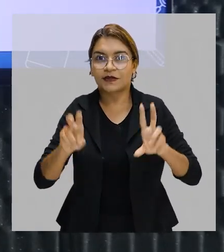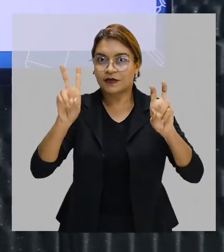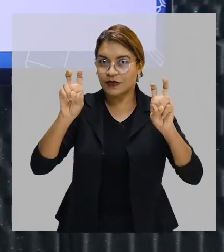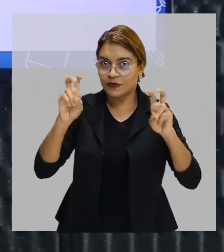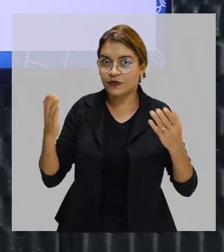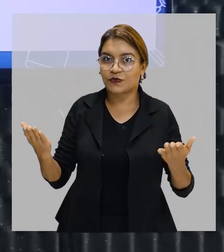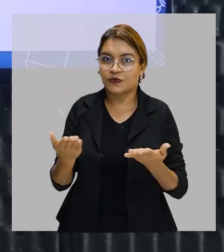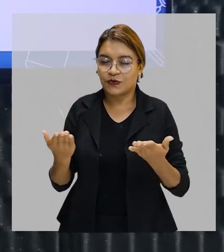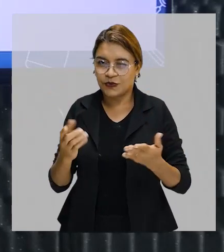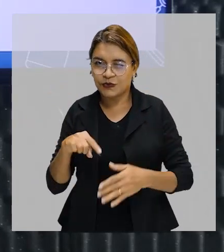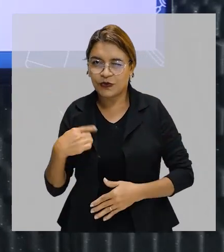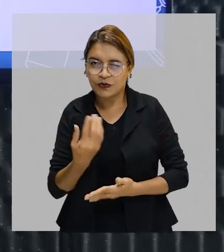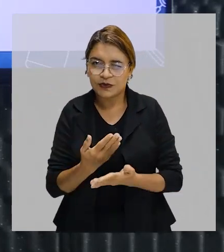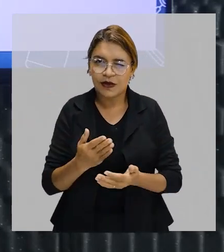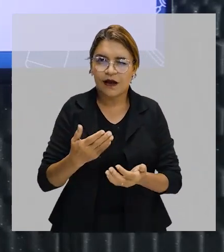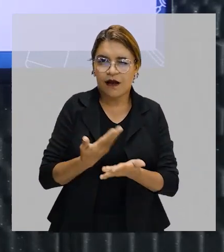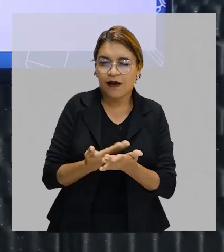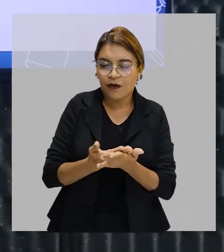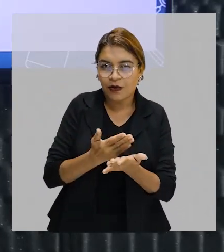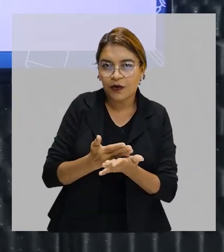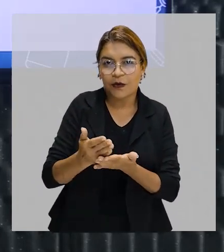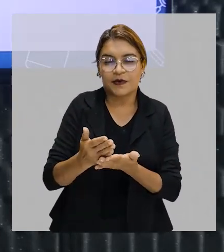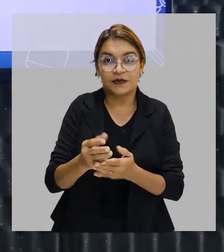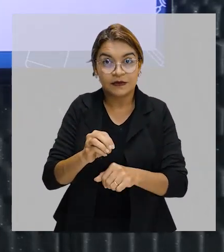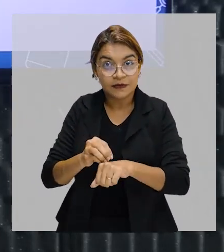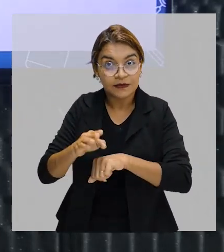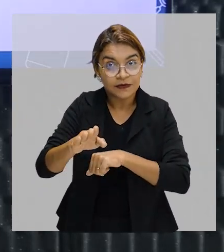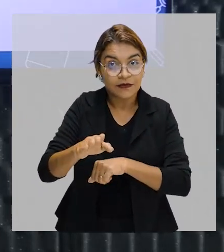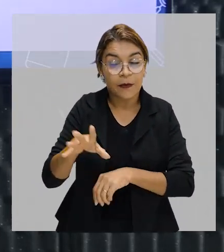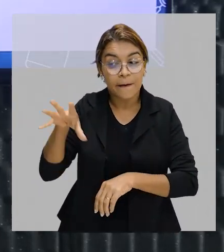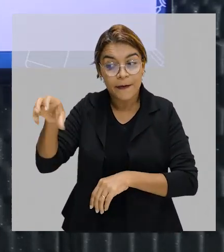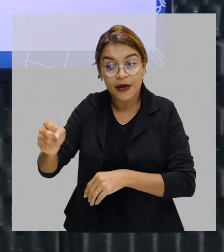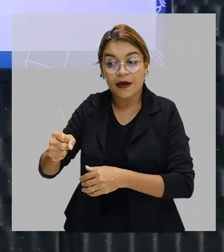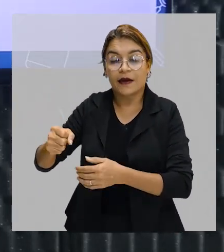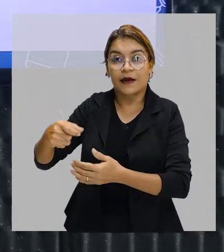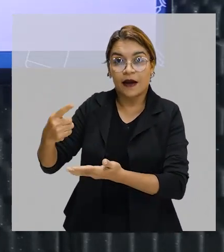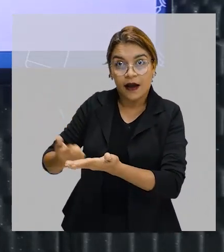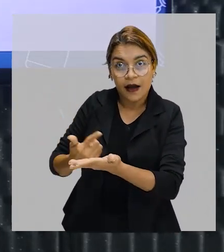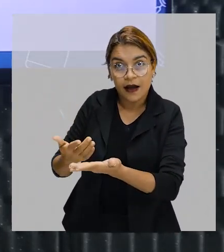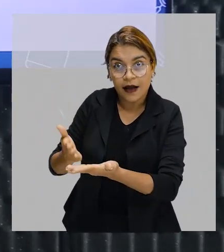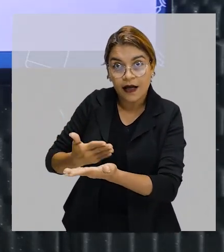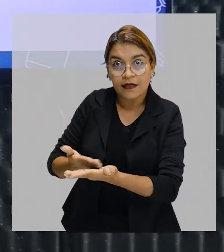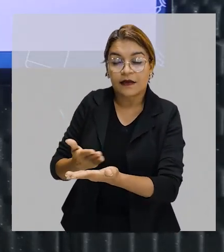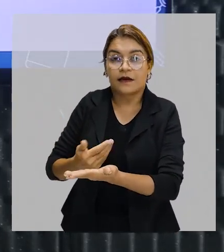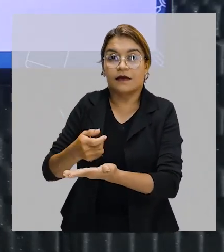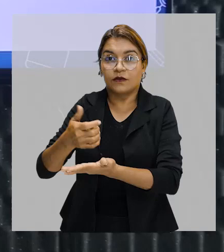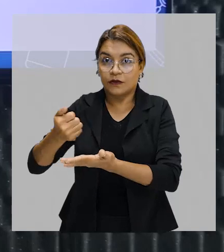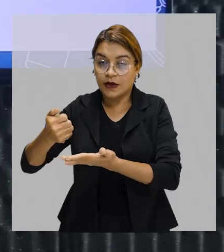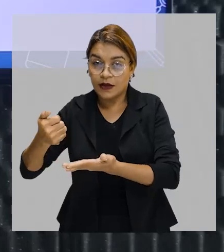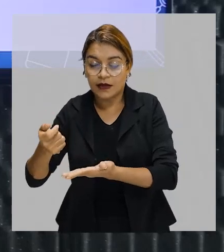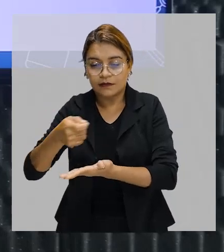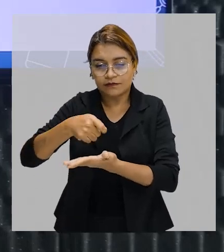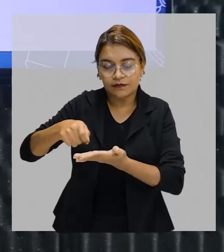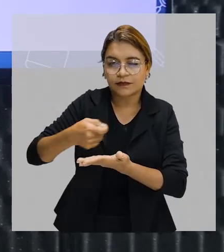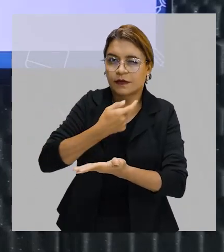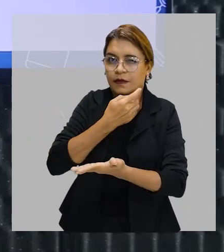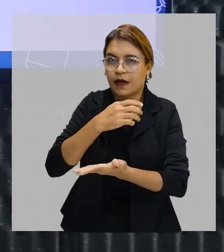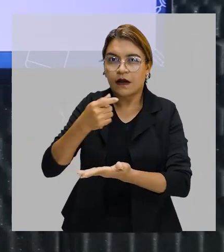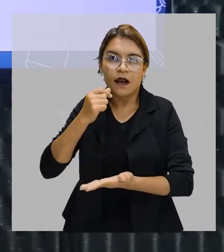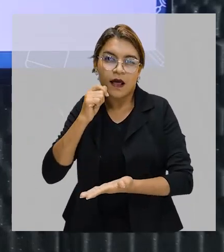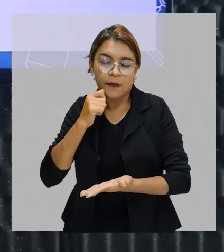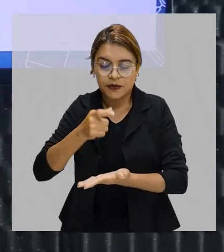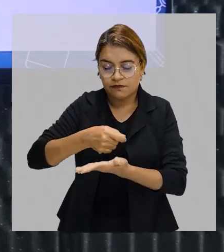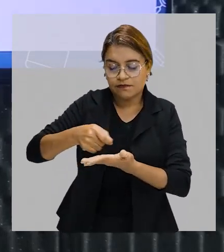a gente está só no comecinho da aula, eu já vou te dar uma dica. Pega aí teu caderno, pega caneta, pega lápis, para você anotar